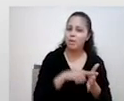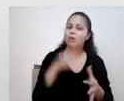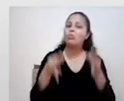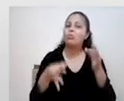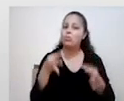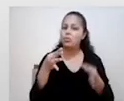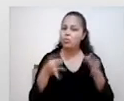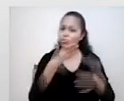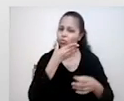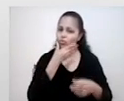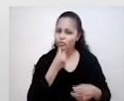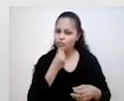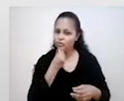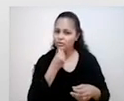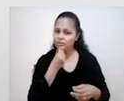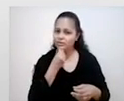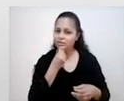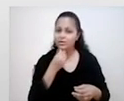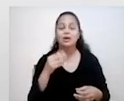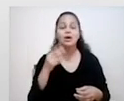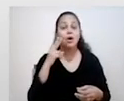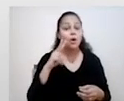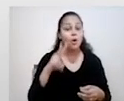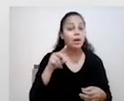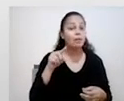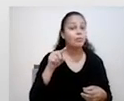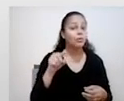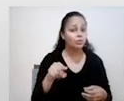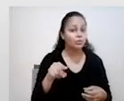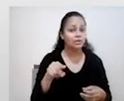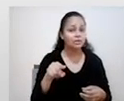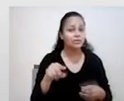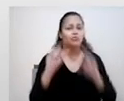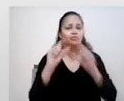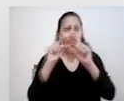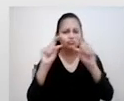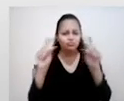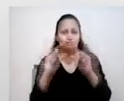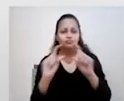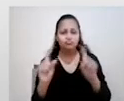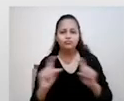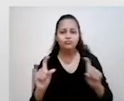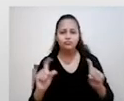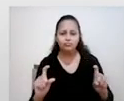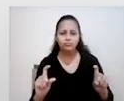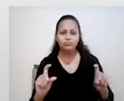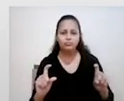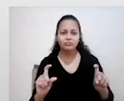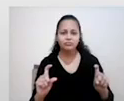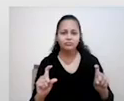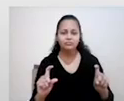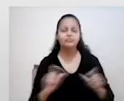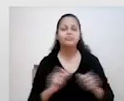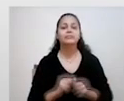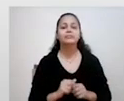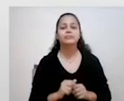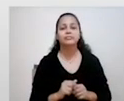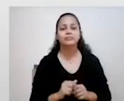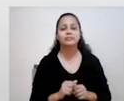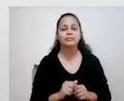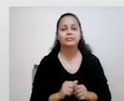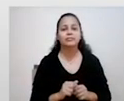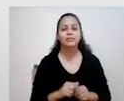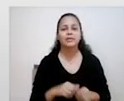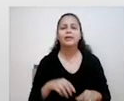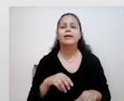olha a pontuação. Eu escrevi aí um parágrafo inteiro, bem extenso, bem longo, usando apenas um ponto. E ele